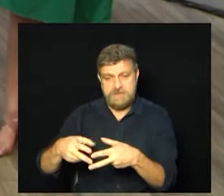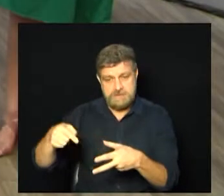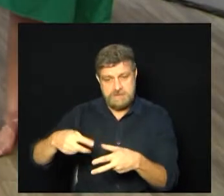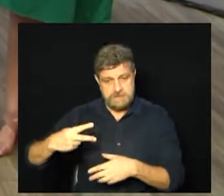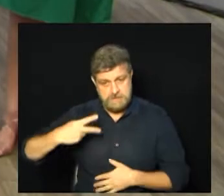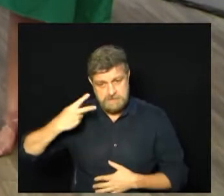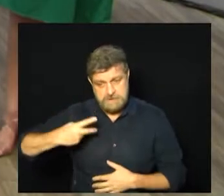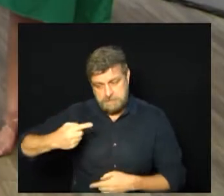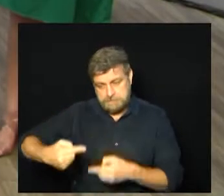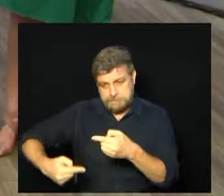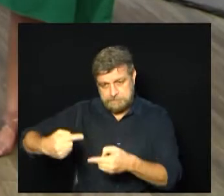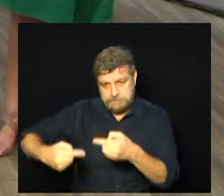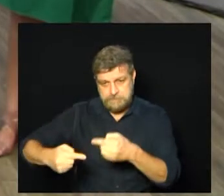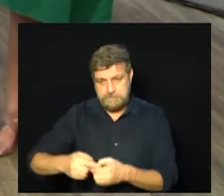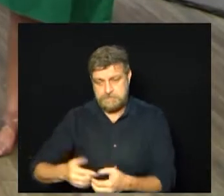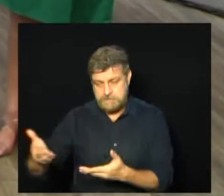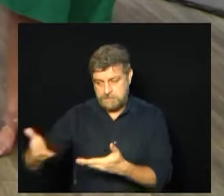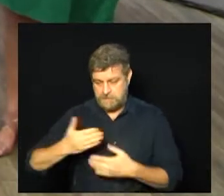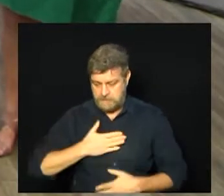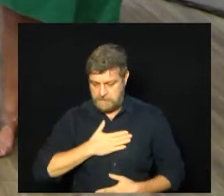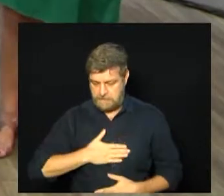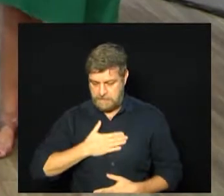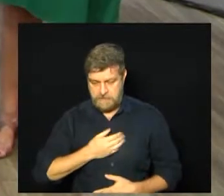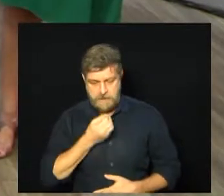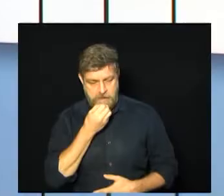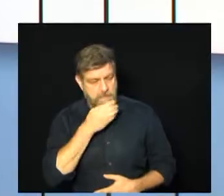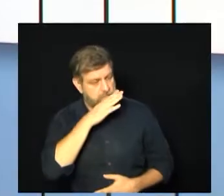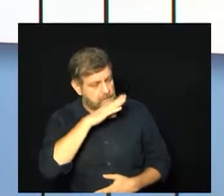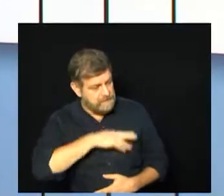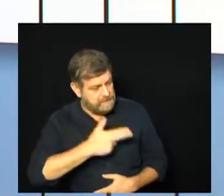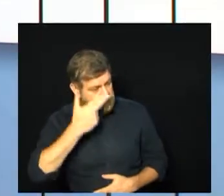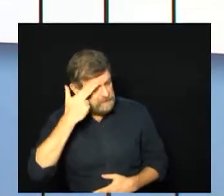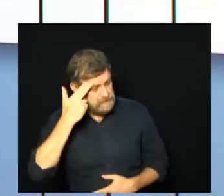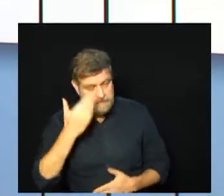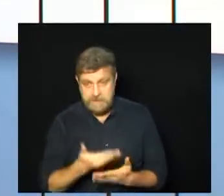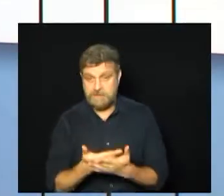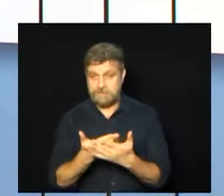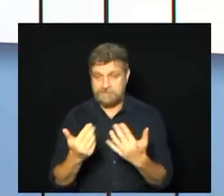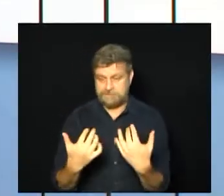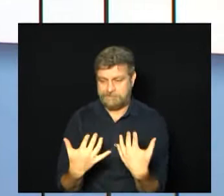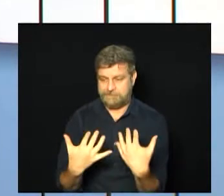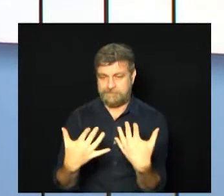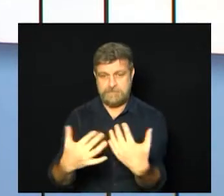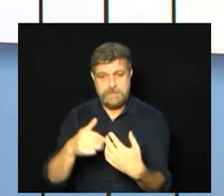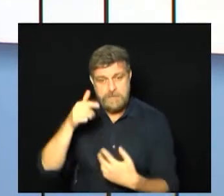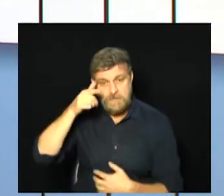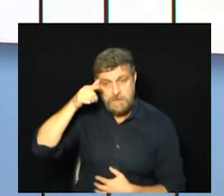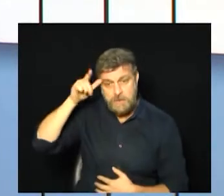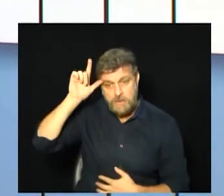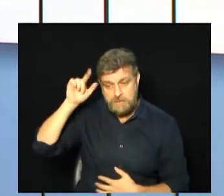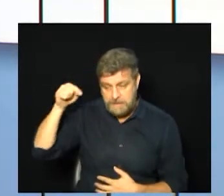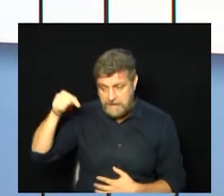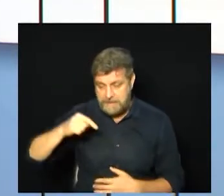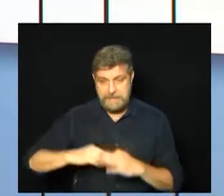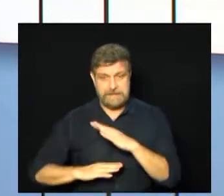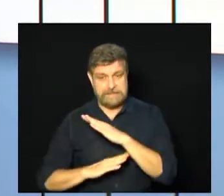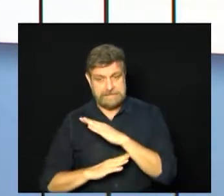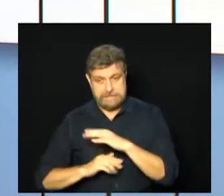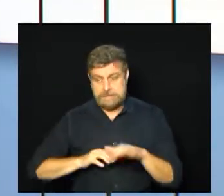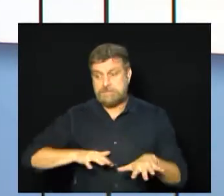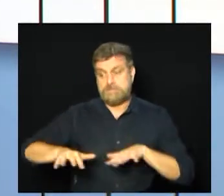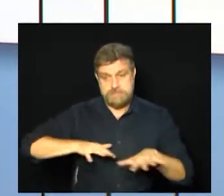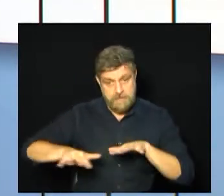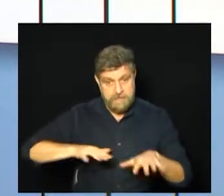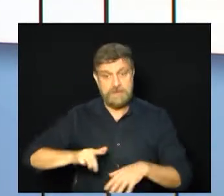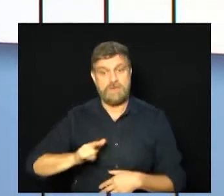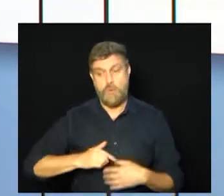seja bem-vinda e boa tarde, Mirna. Boa tarde, Gabriel. Boa tarde a você de casa. E ontem o movimento da Câmara já começou agitado. Logo